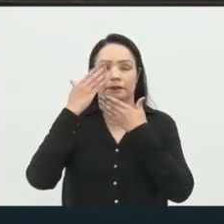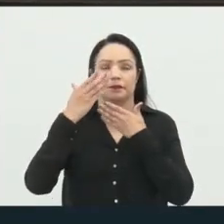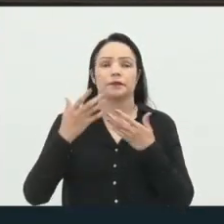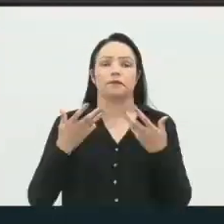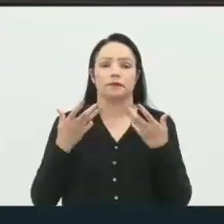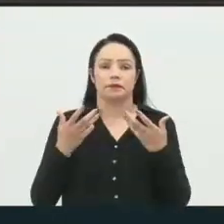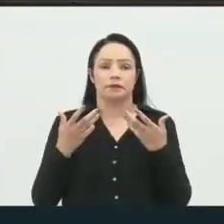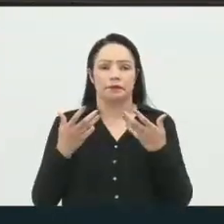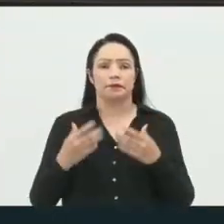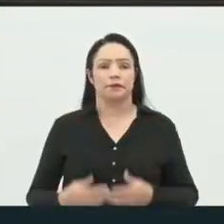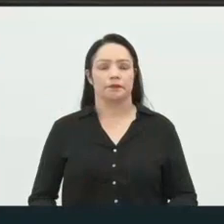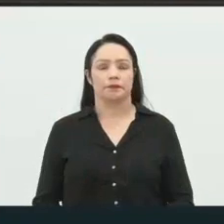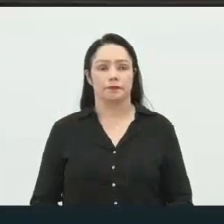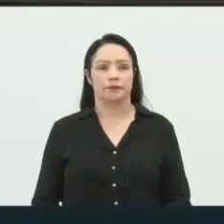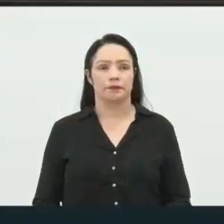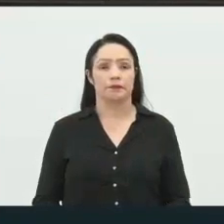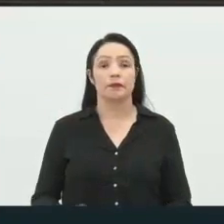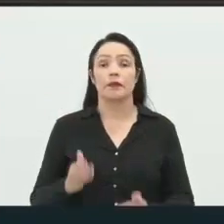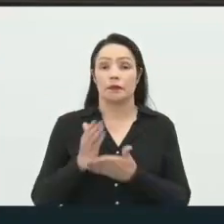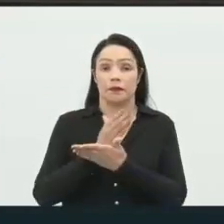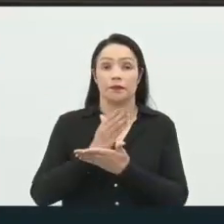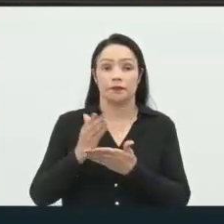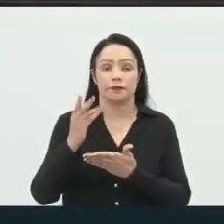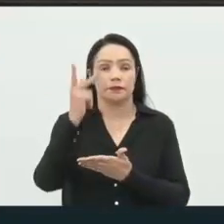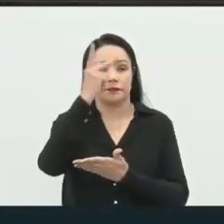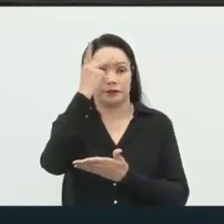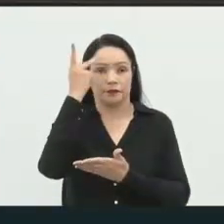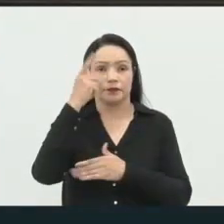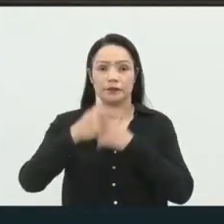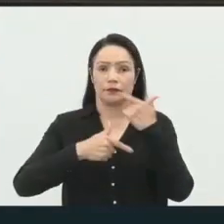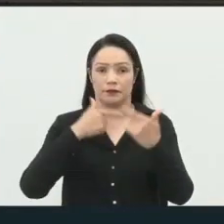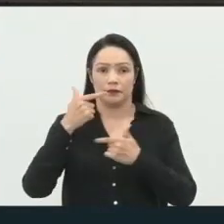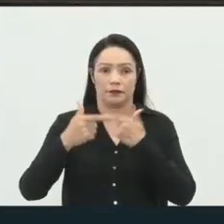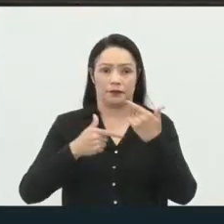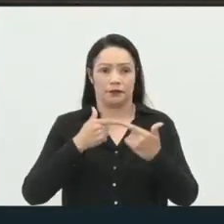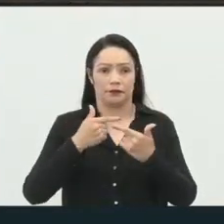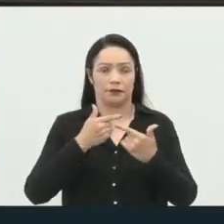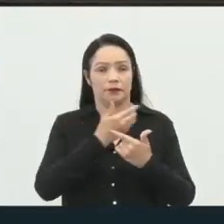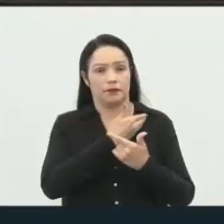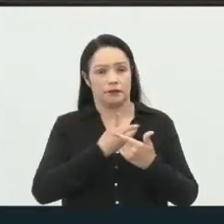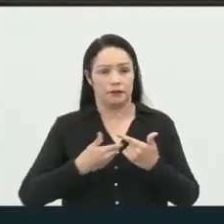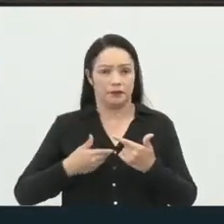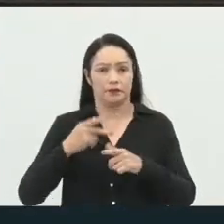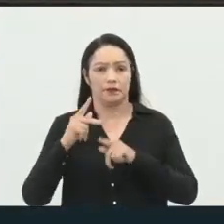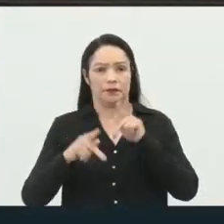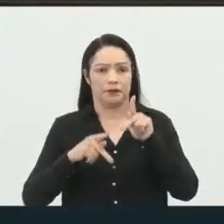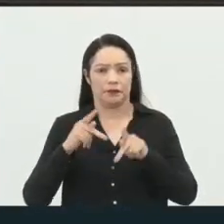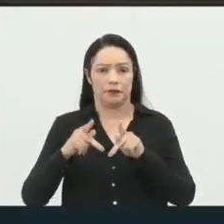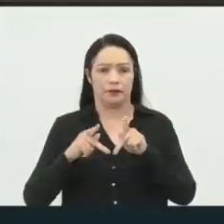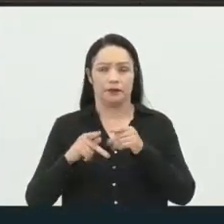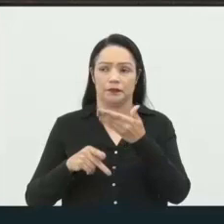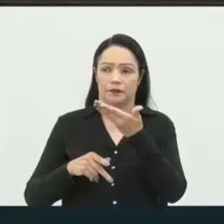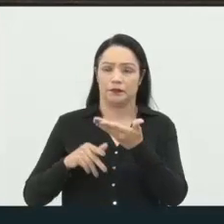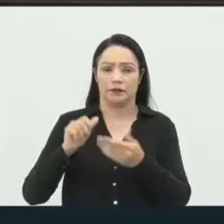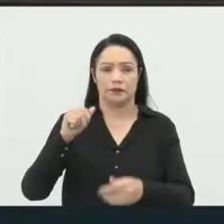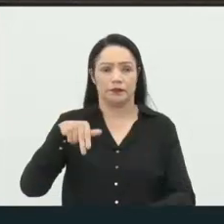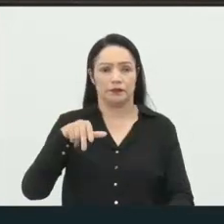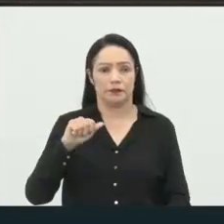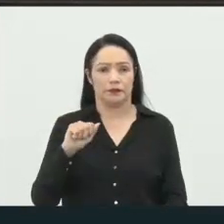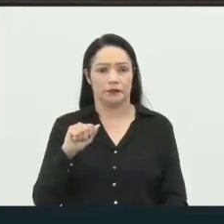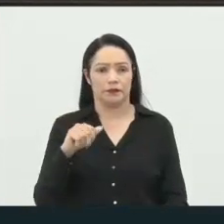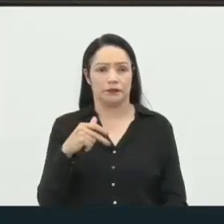algumas pessoas que trabalham no poder público Ana Paula e a sua equipe